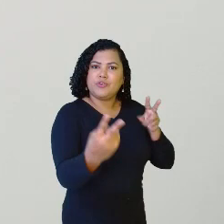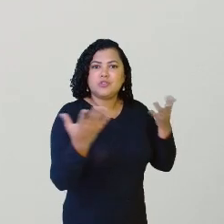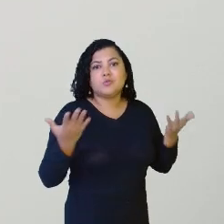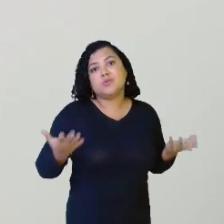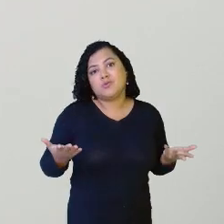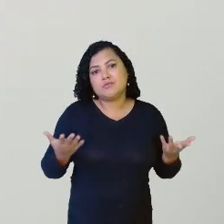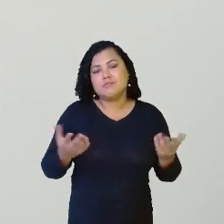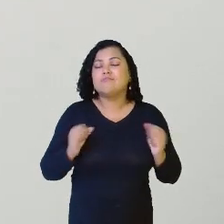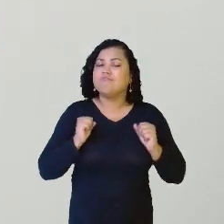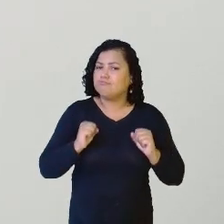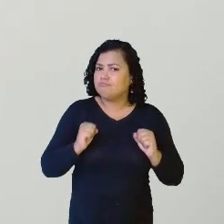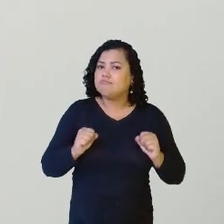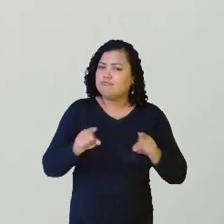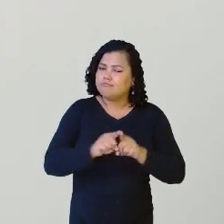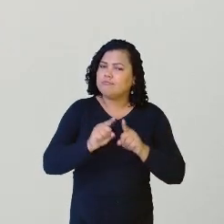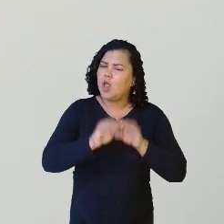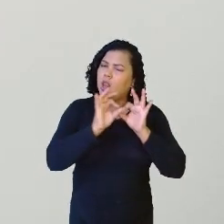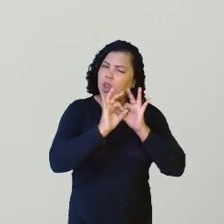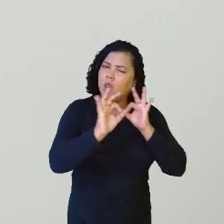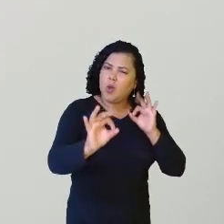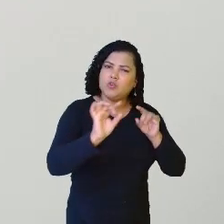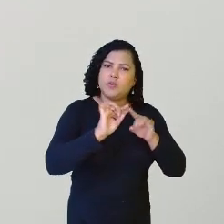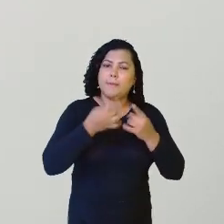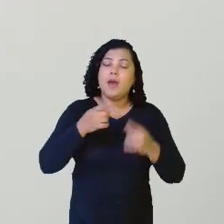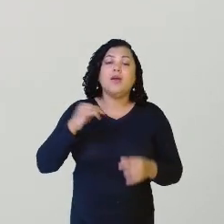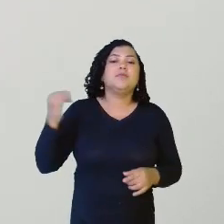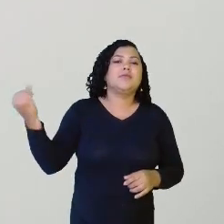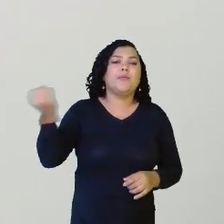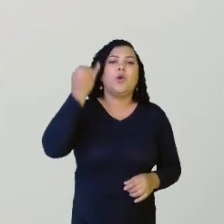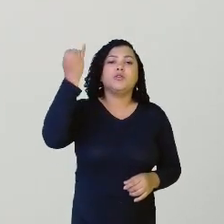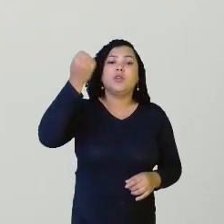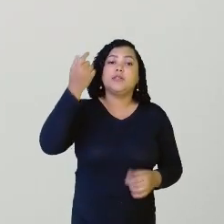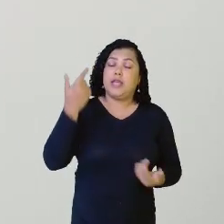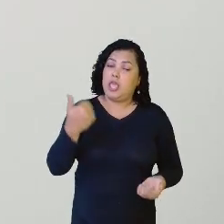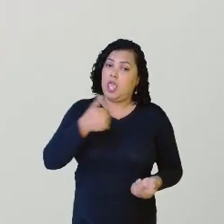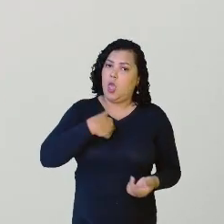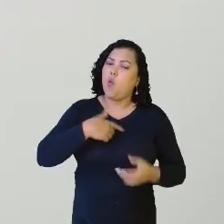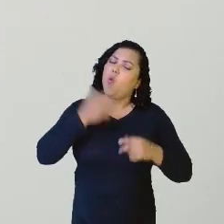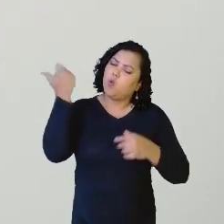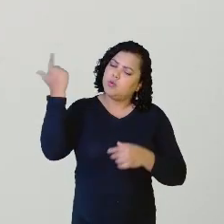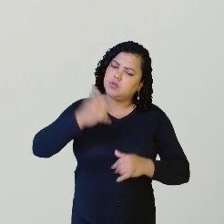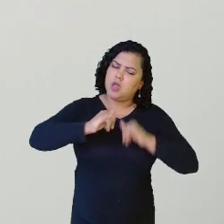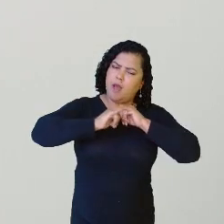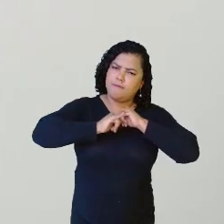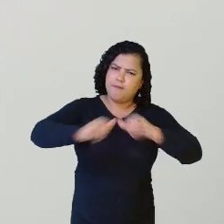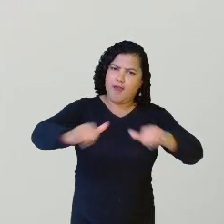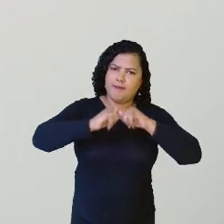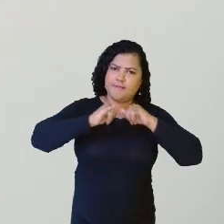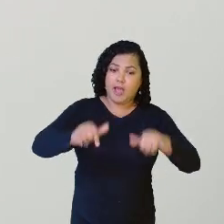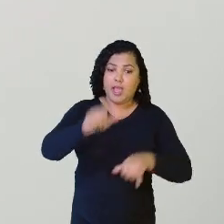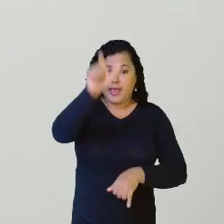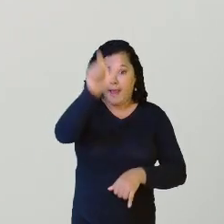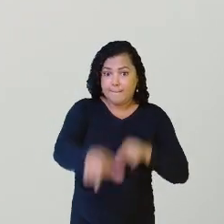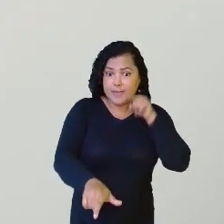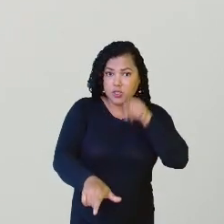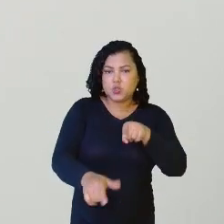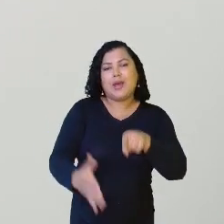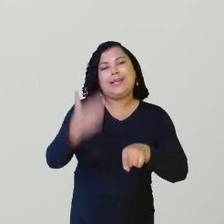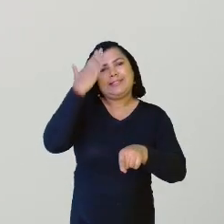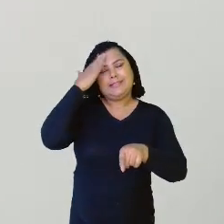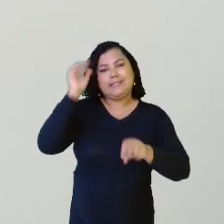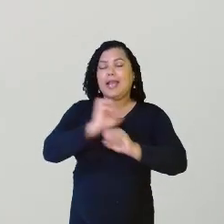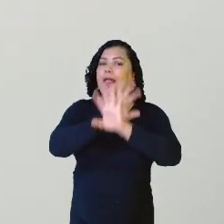forma virtual, distante. Mas o importante é que a mensagem seja transmitida e a pessoa que receba